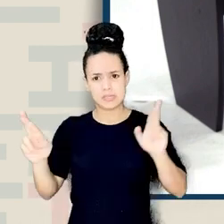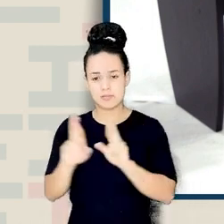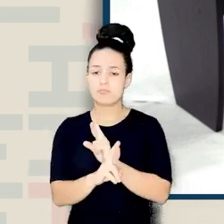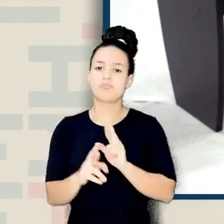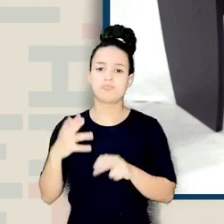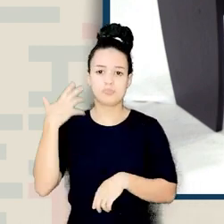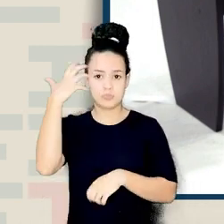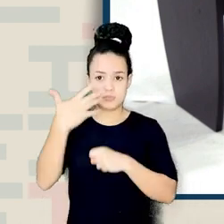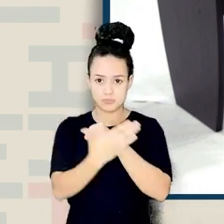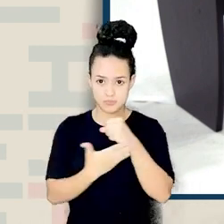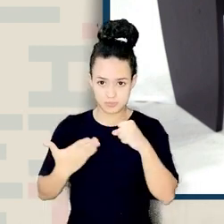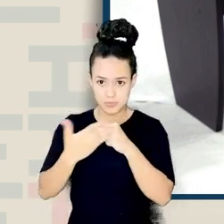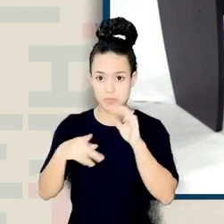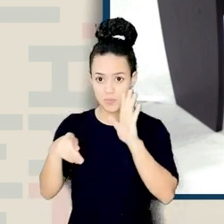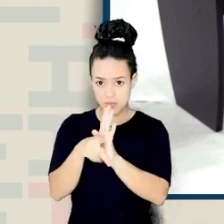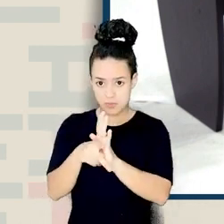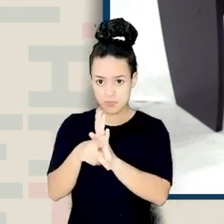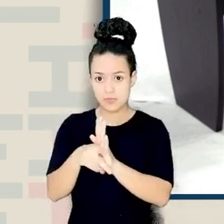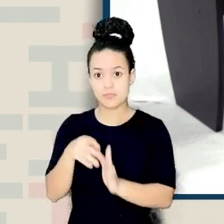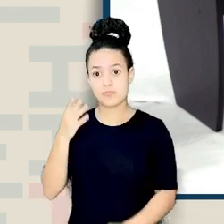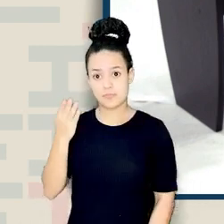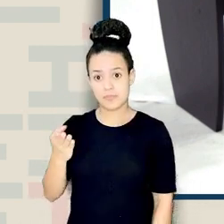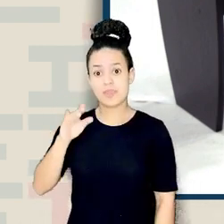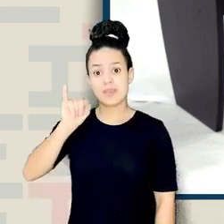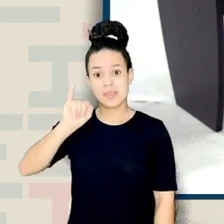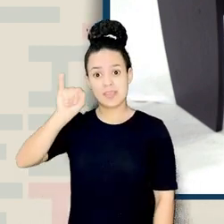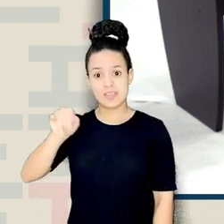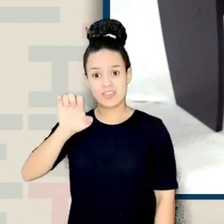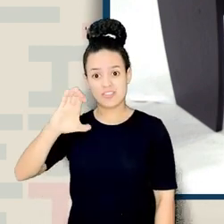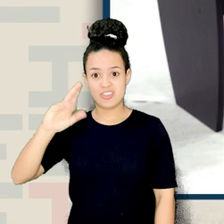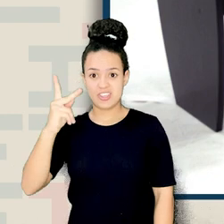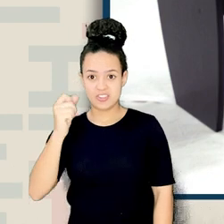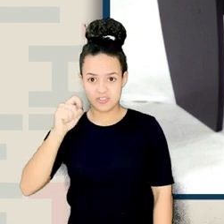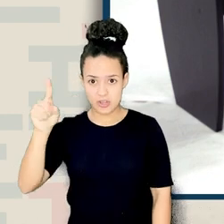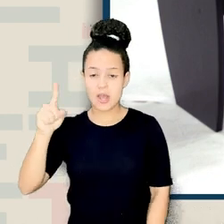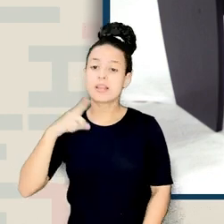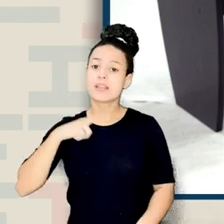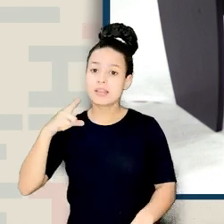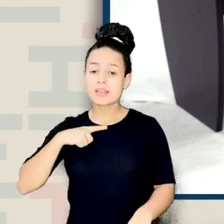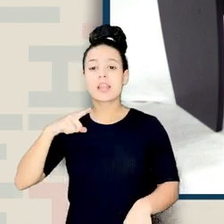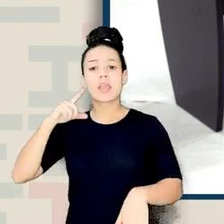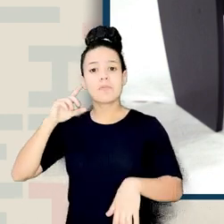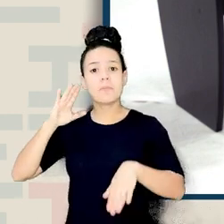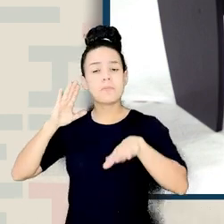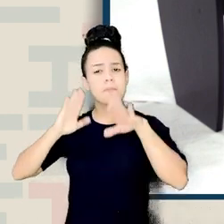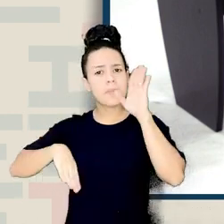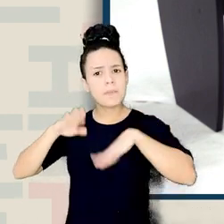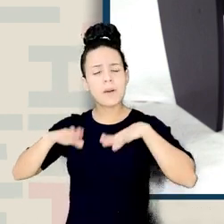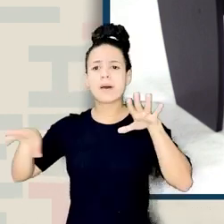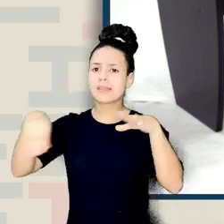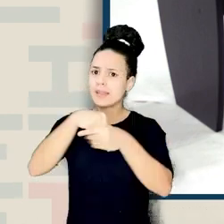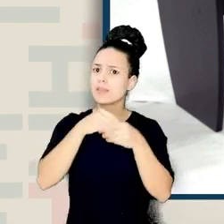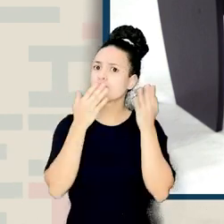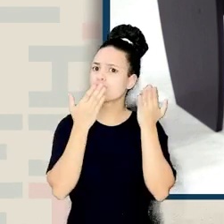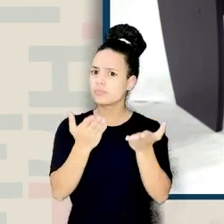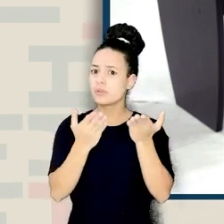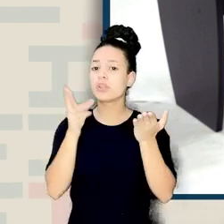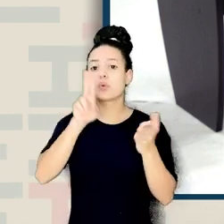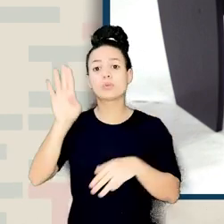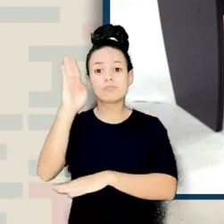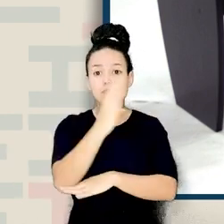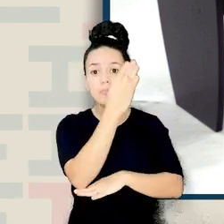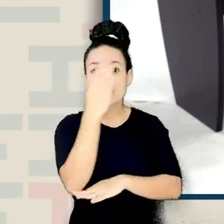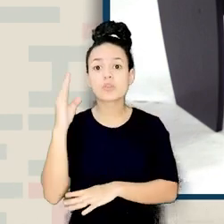base do Ijexá, tem o toque do Ijexá para o instrumento agogô. E a gente utiliza no maracatu solar nessa